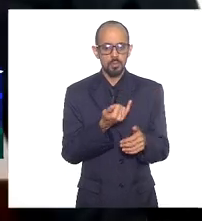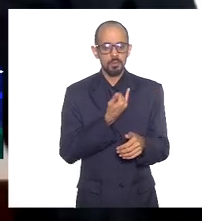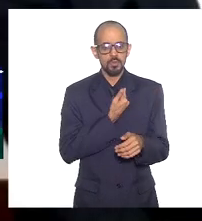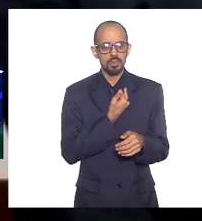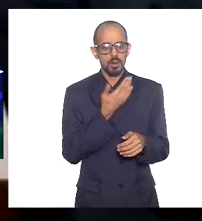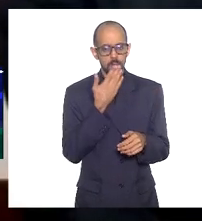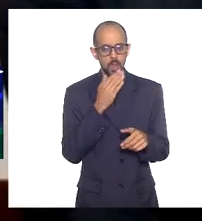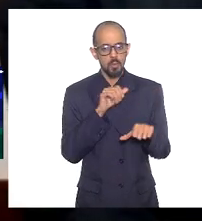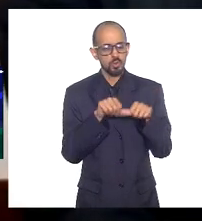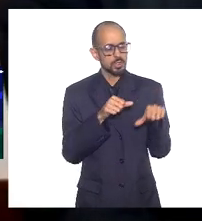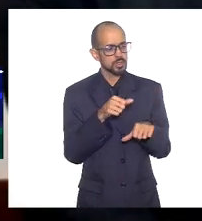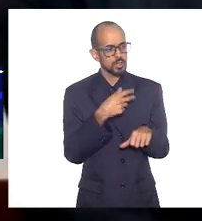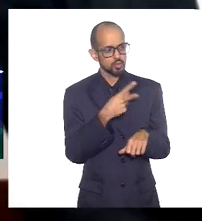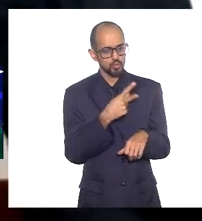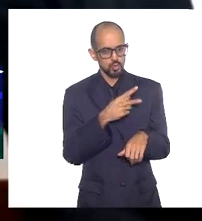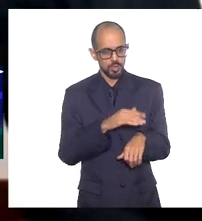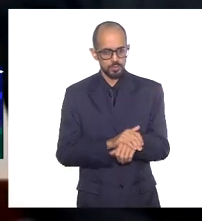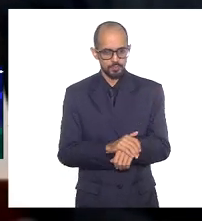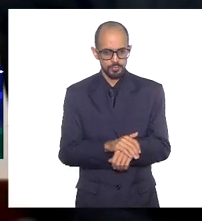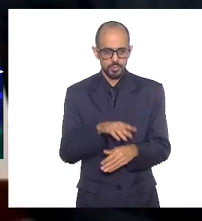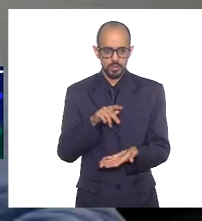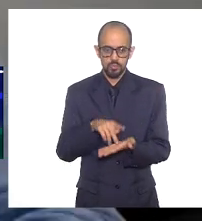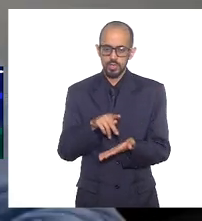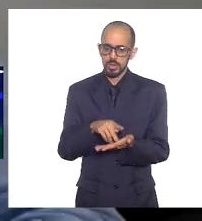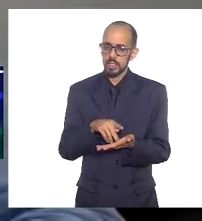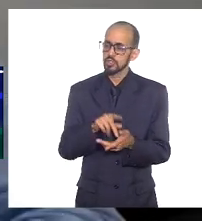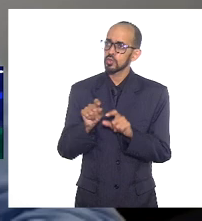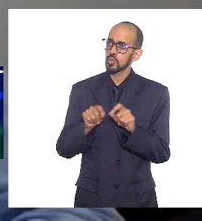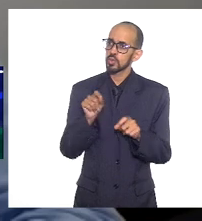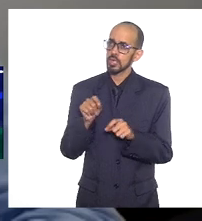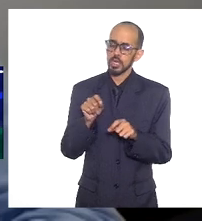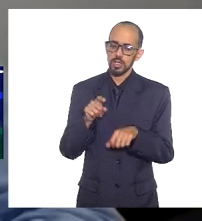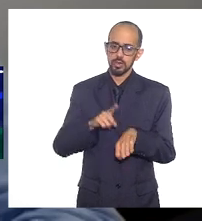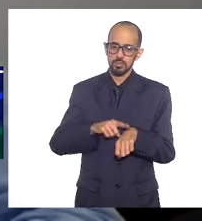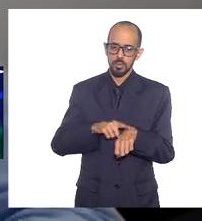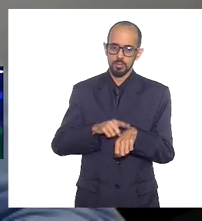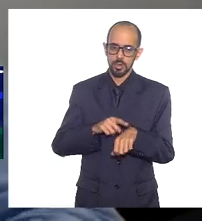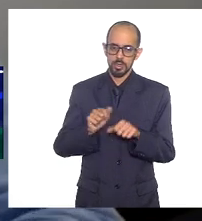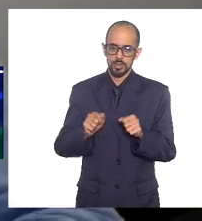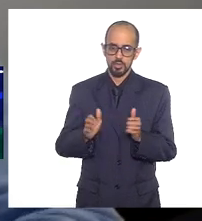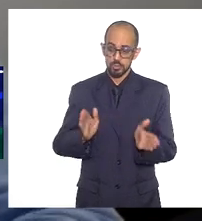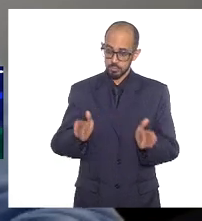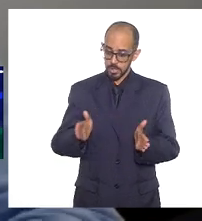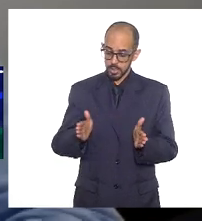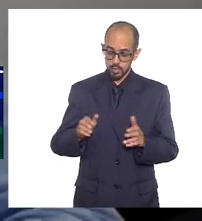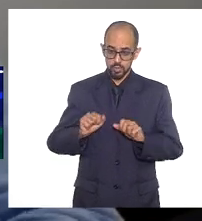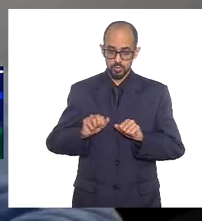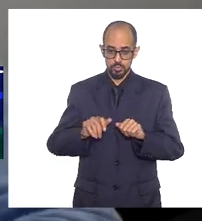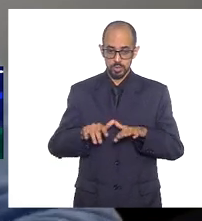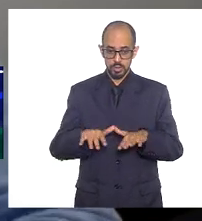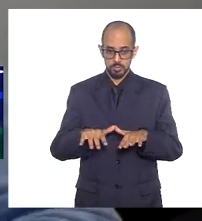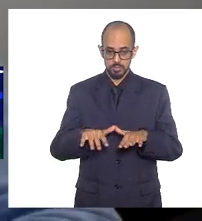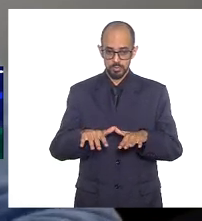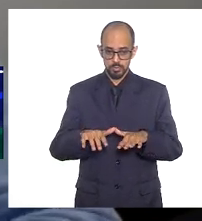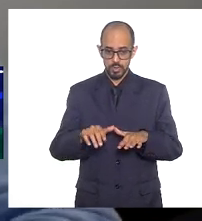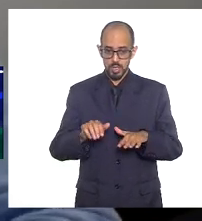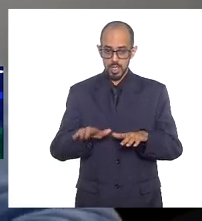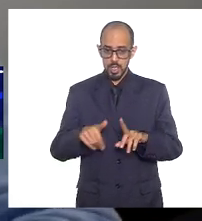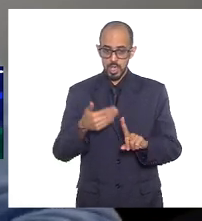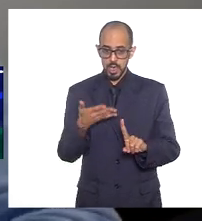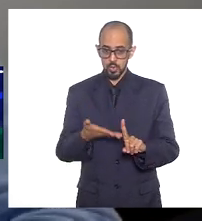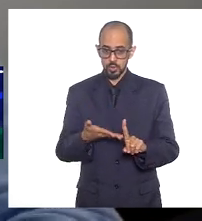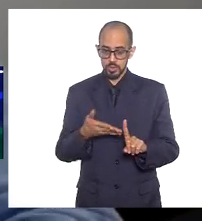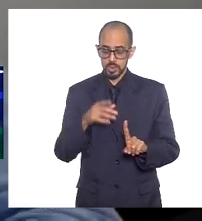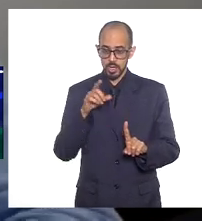mudança. Na verdade, durante a vigência de epidemias, endemias ou pandemias, reconhecidas como